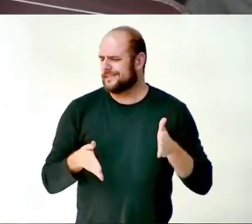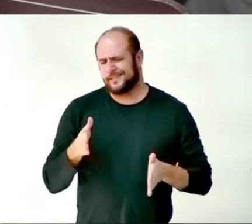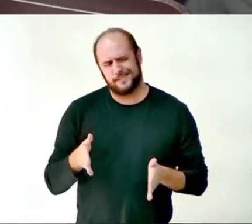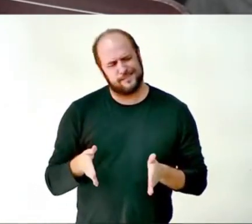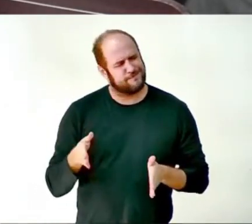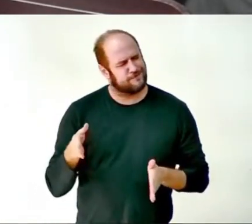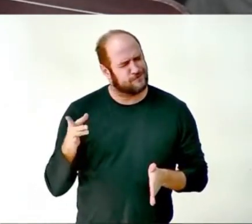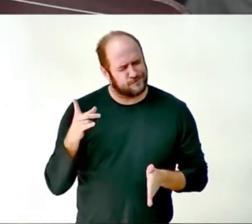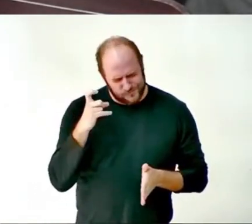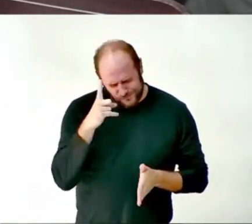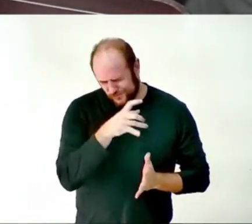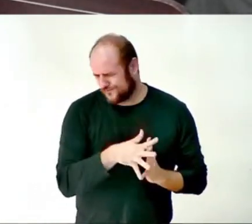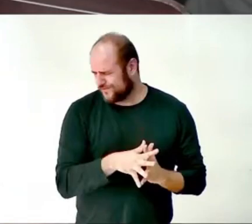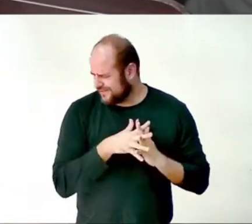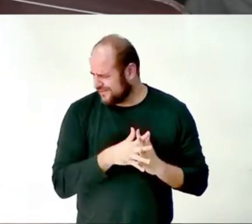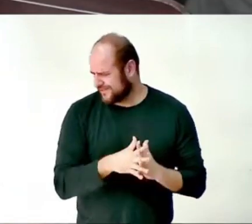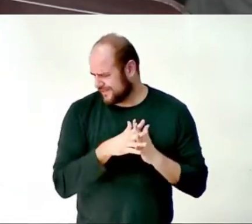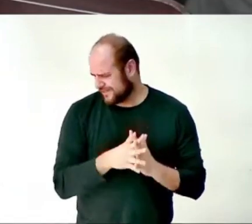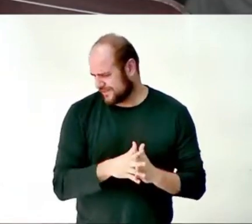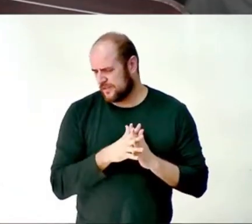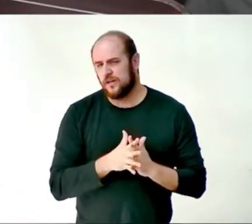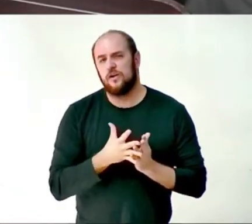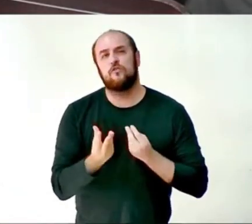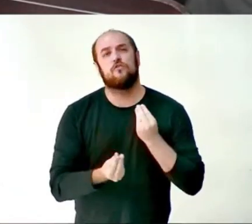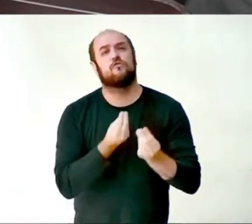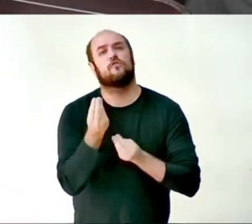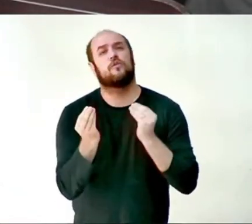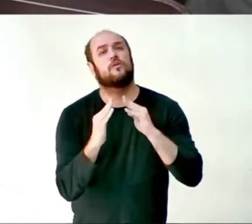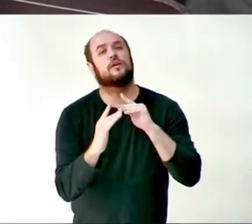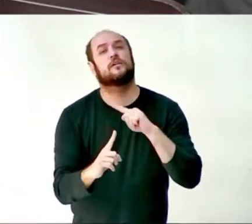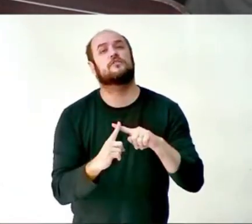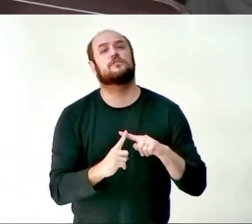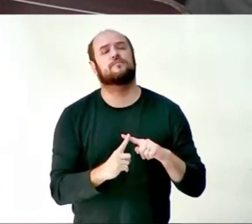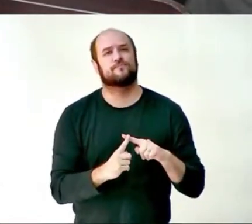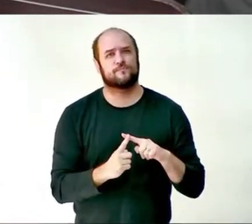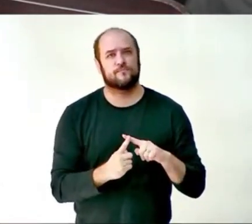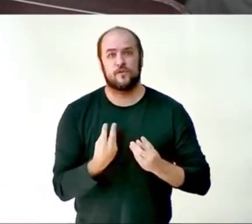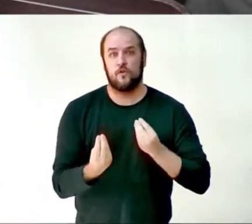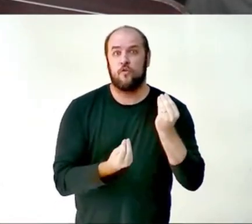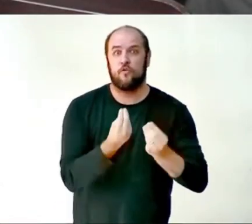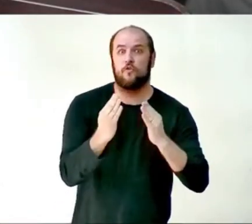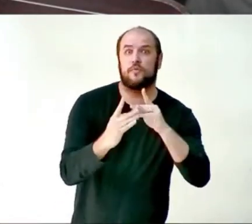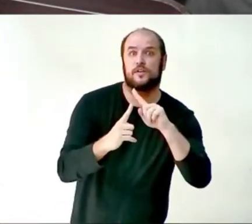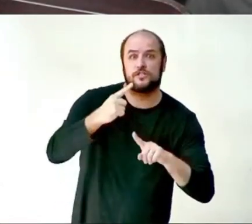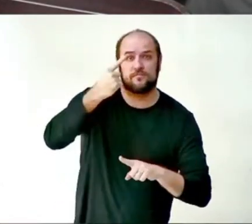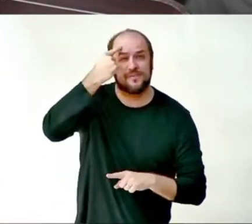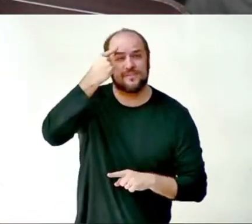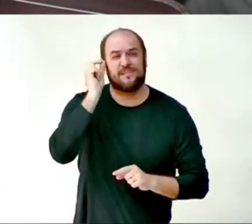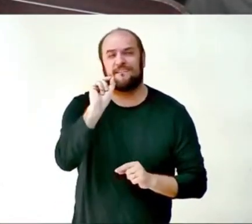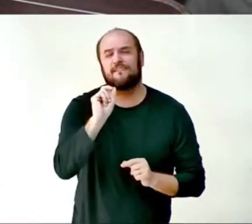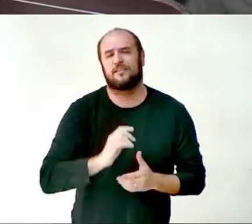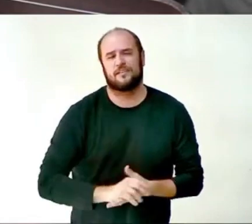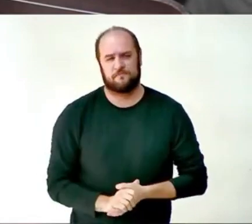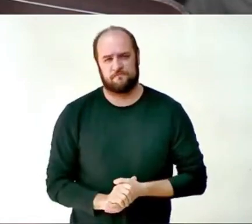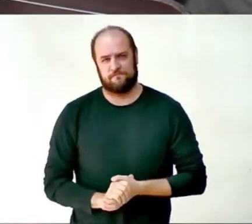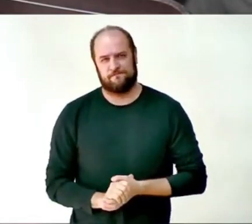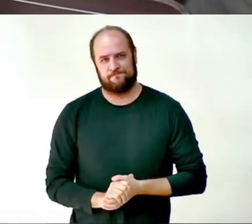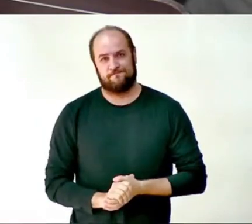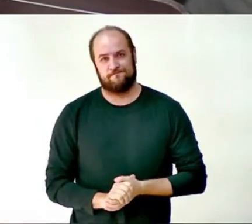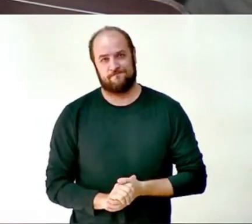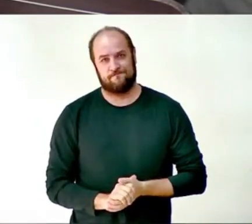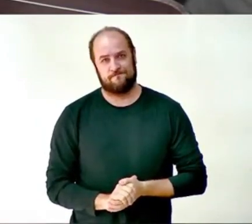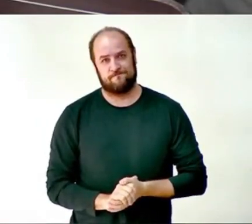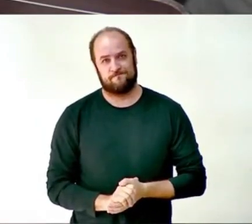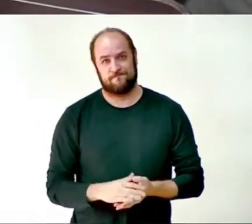extremamente turbulentos. Como é que a igreja fica? Como é que a igreja pensa? O que a igreja pensa?